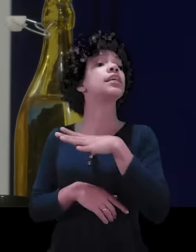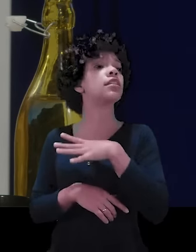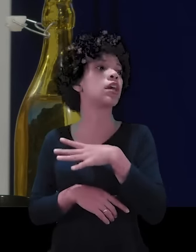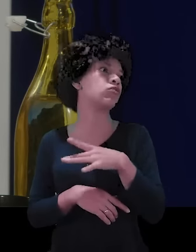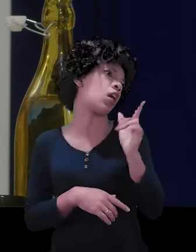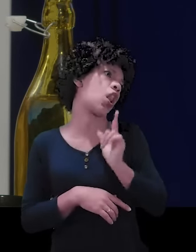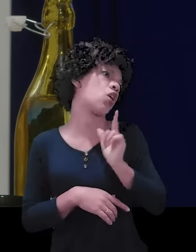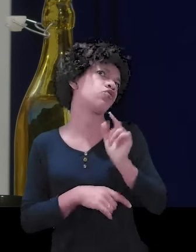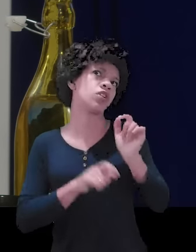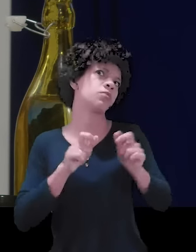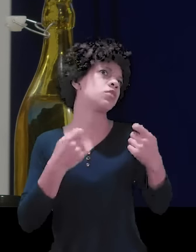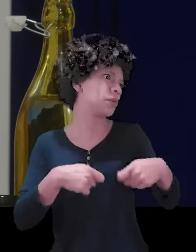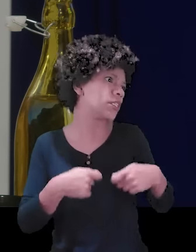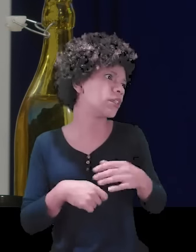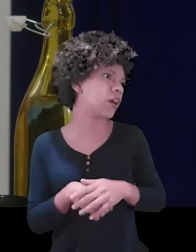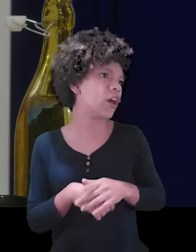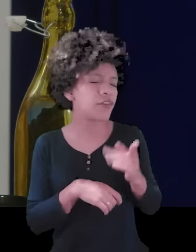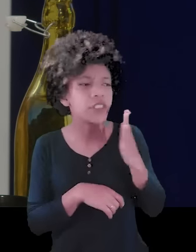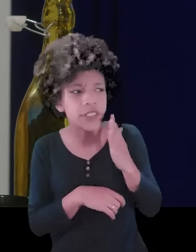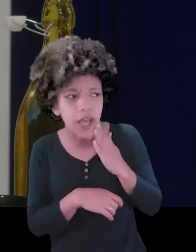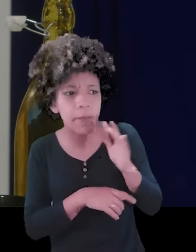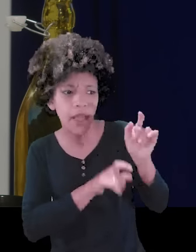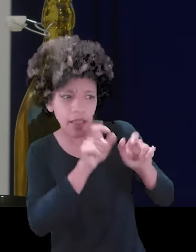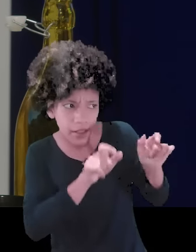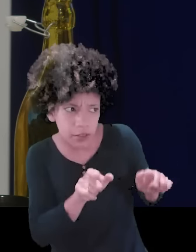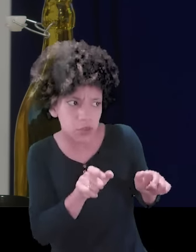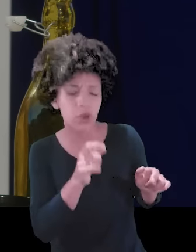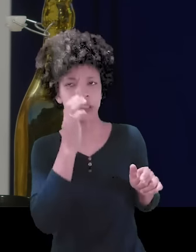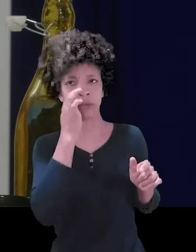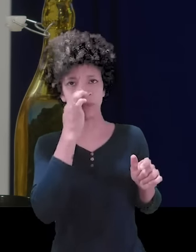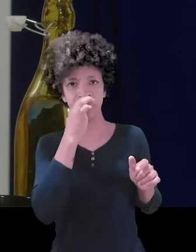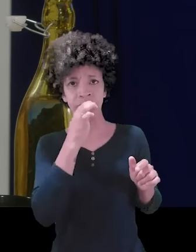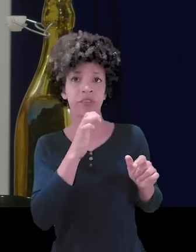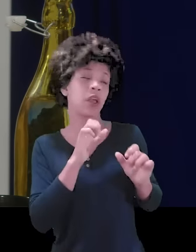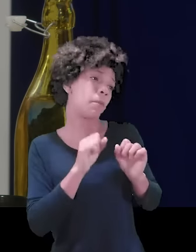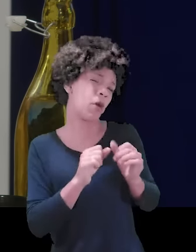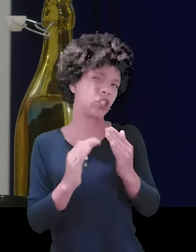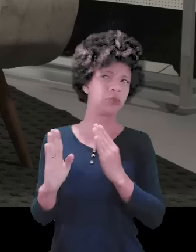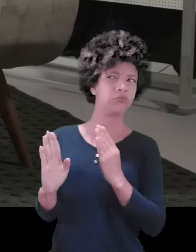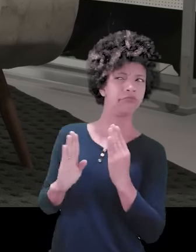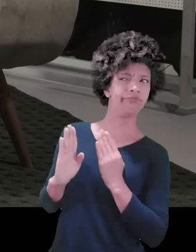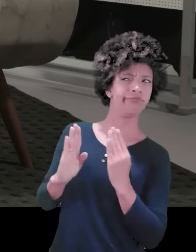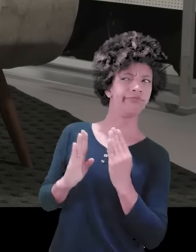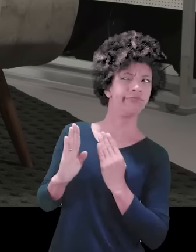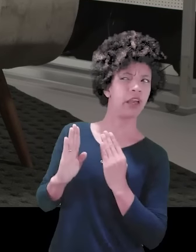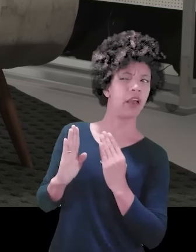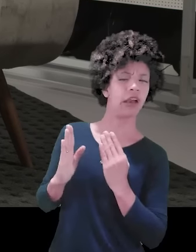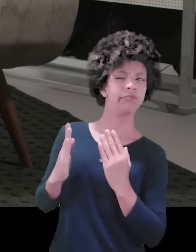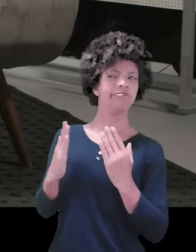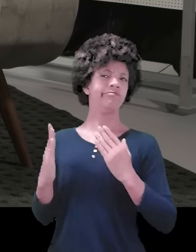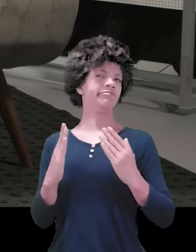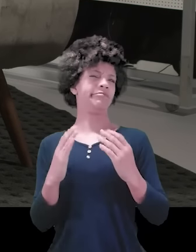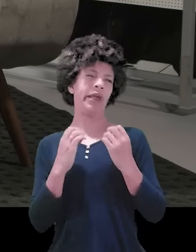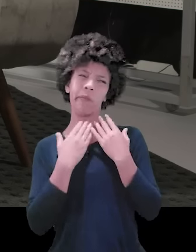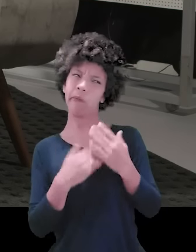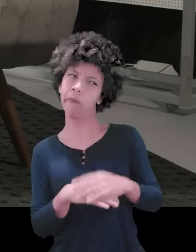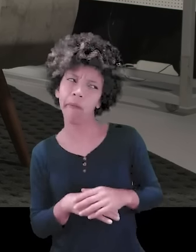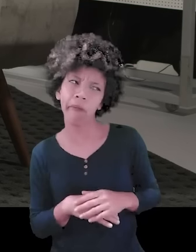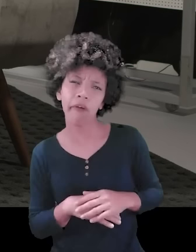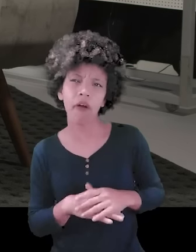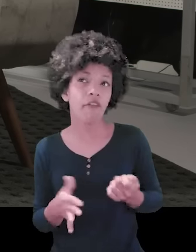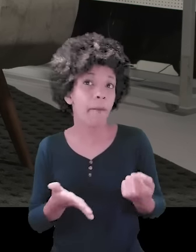Claro as pessoas estão precisando você sabe que aquela pessoa ela pode até desconfiar é que tá bom demais